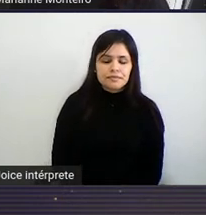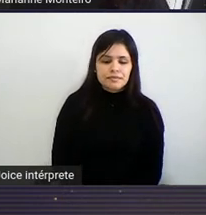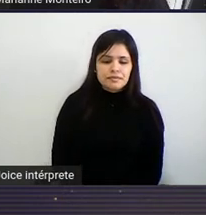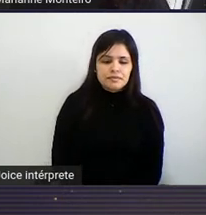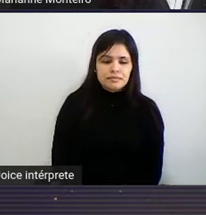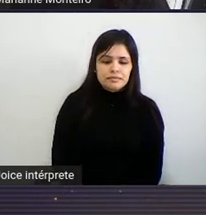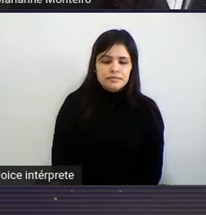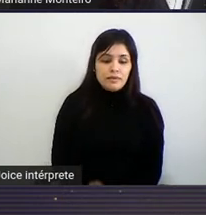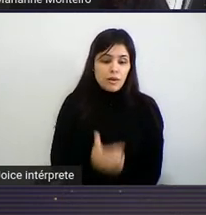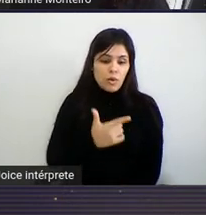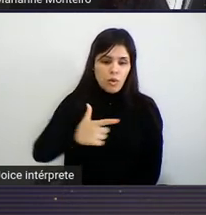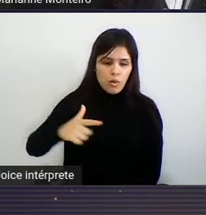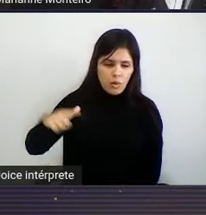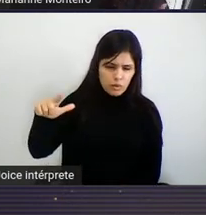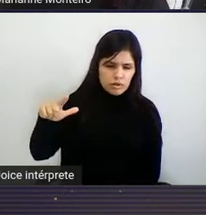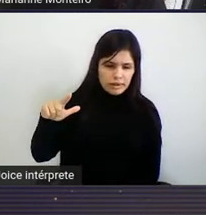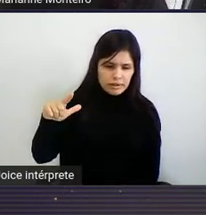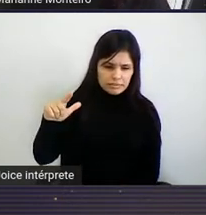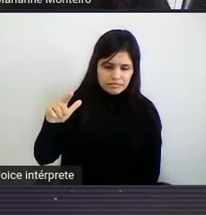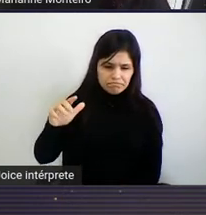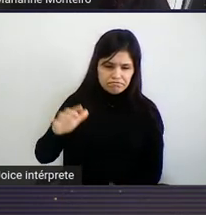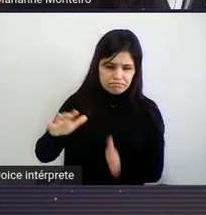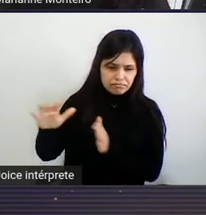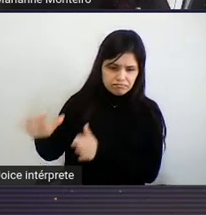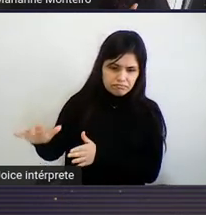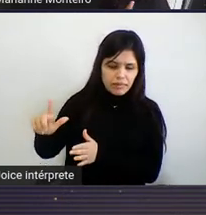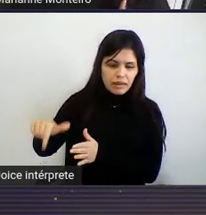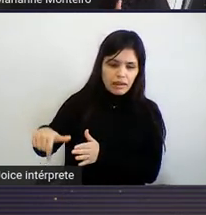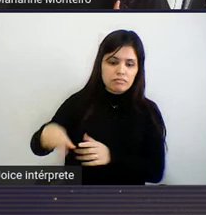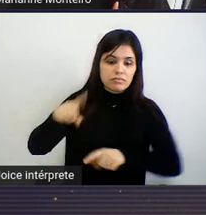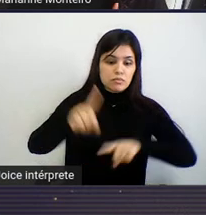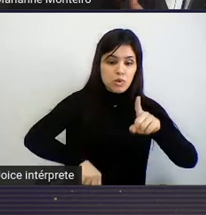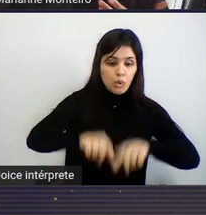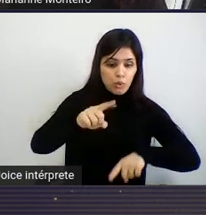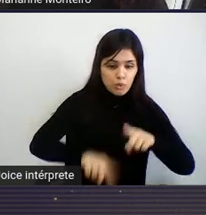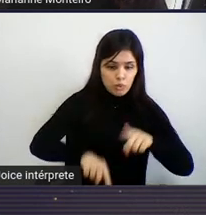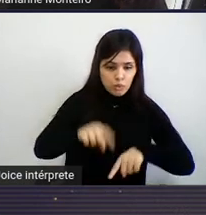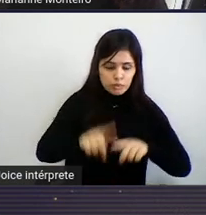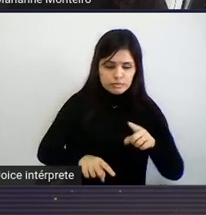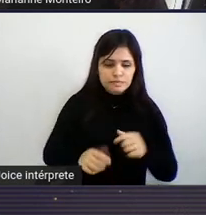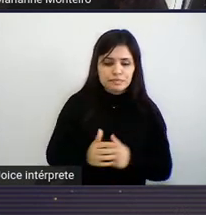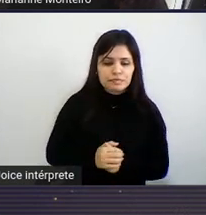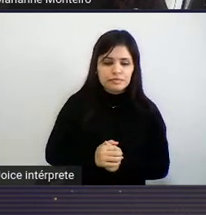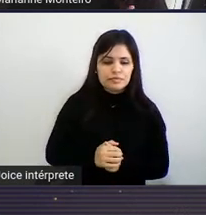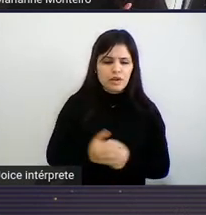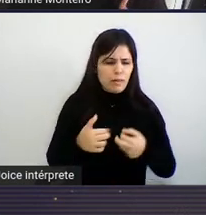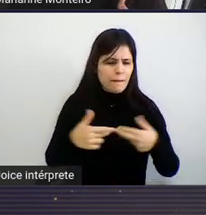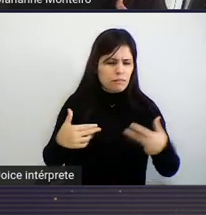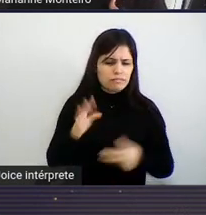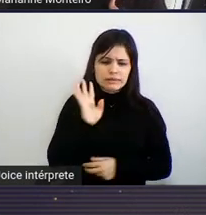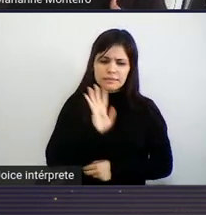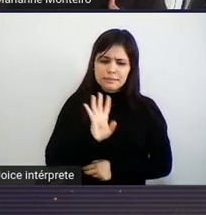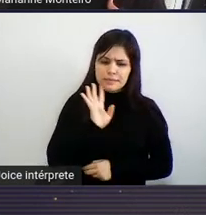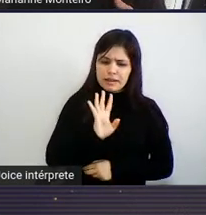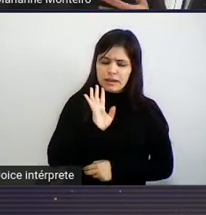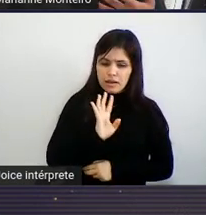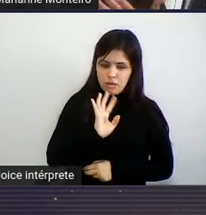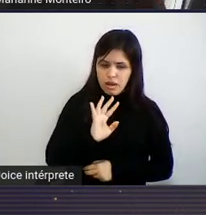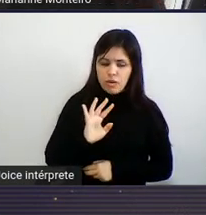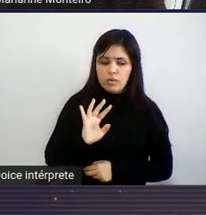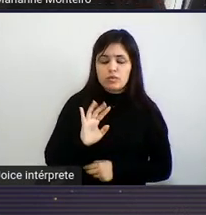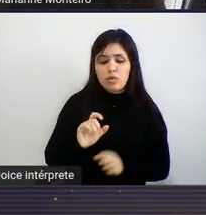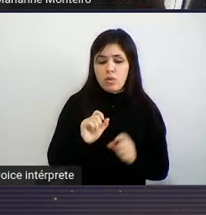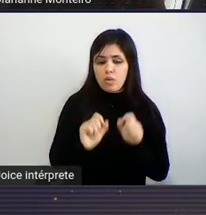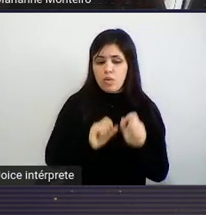Um outro ponto, como comentado, é a parte de produto. Então, uma coisa muito legal que Deep Learning trouxe são